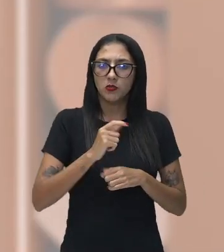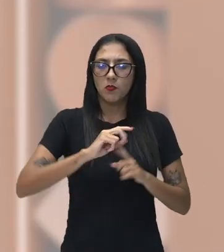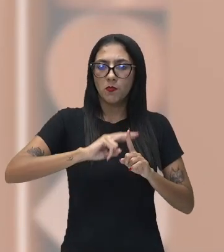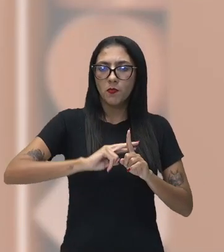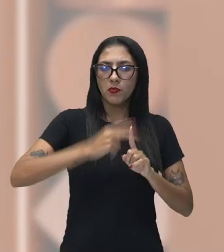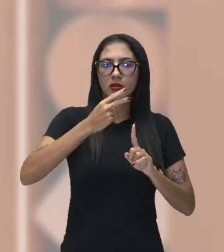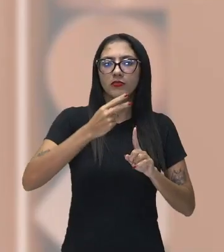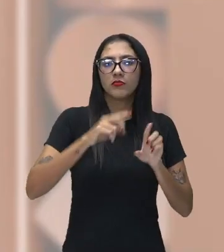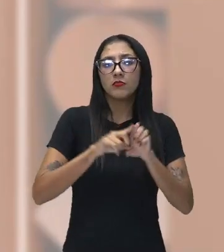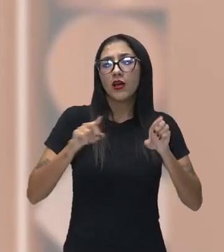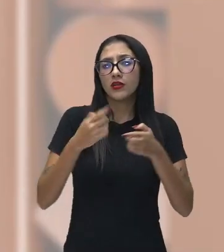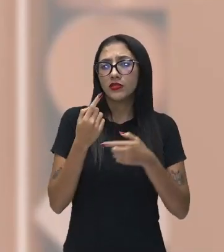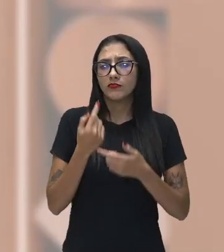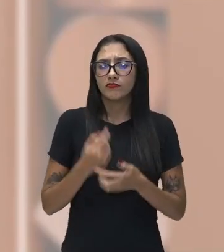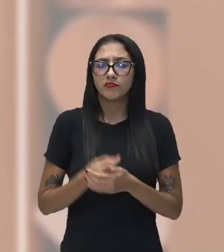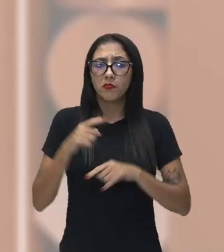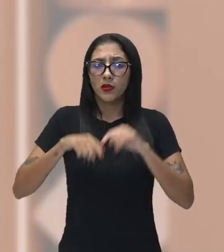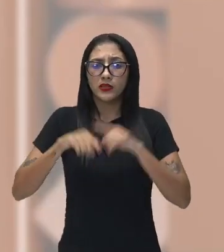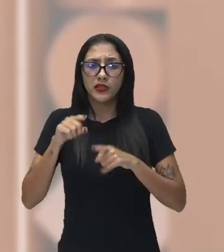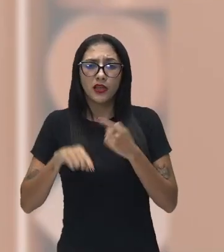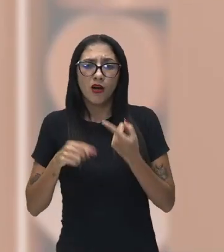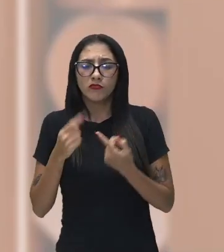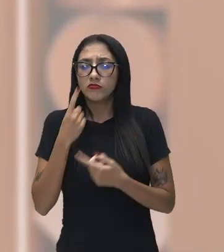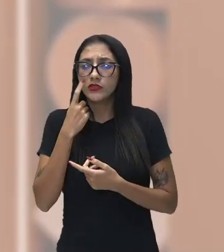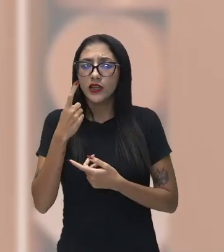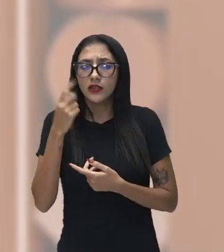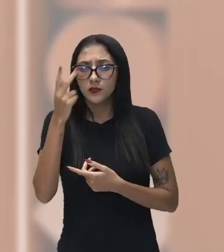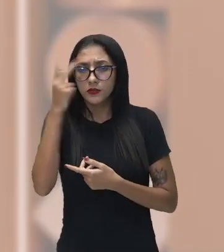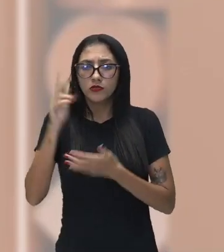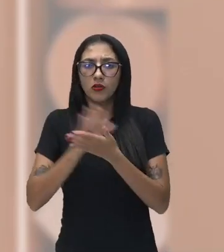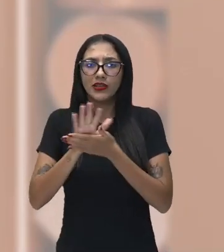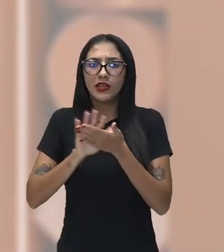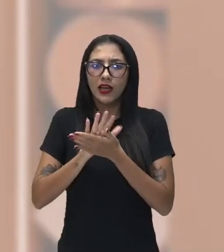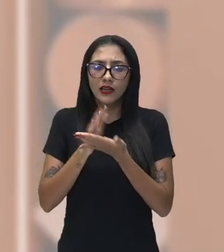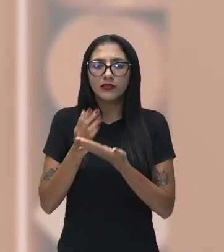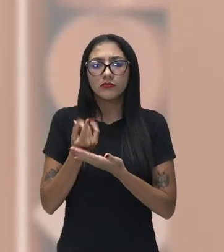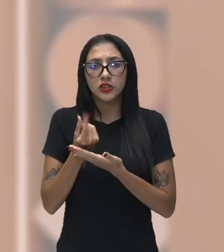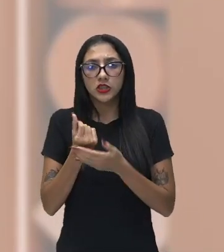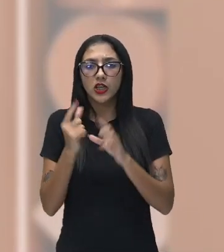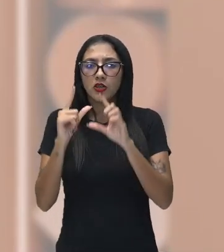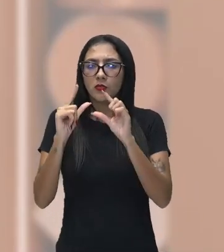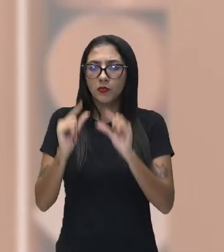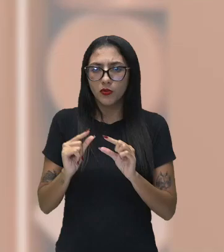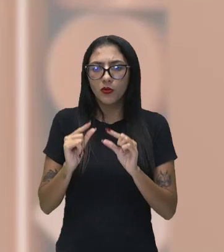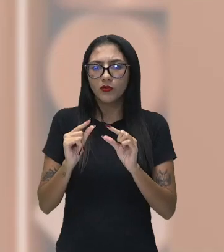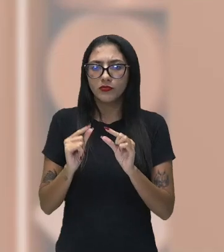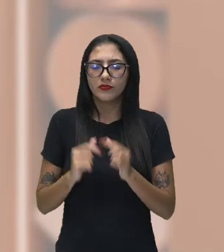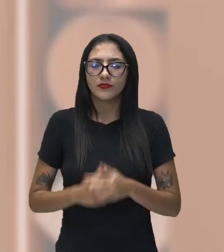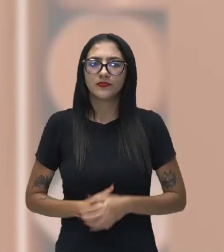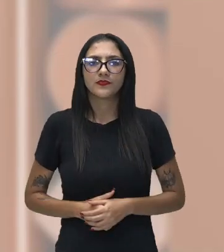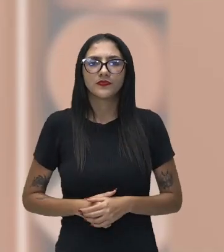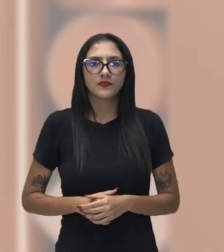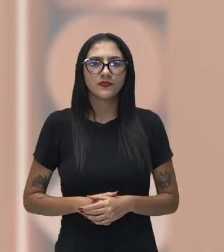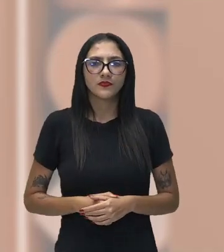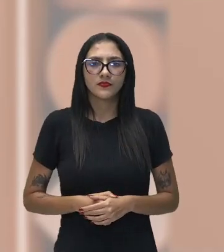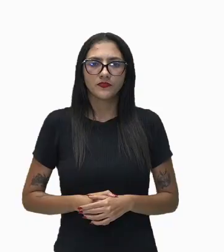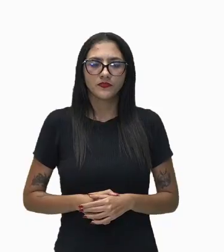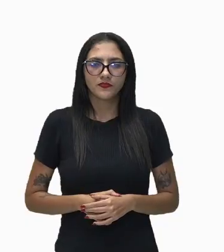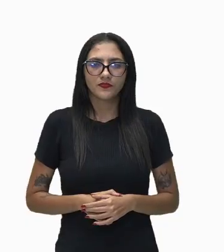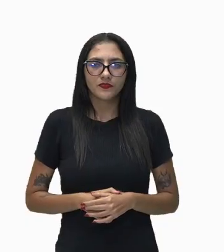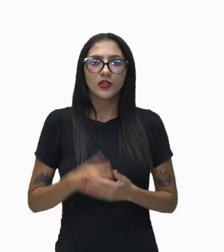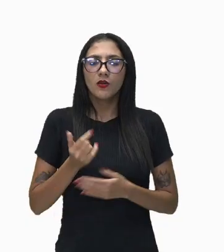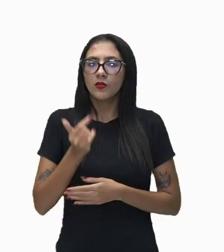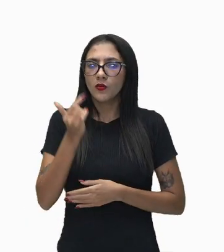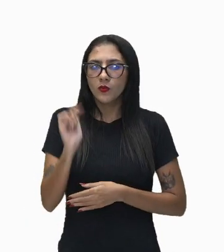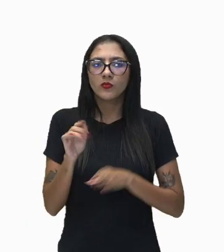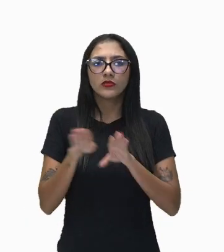seja desvalorizado e não gere lucro para quem o está vendendo, ok? Outra questão também